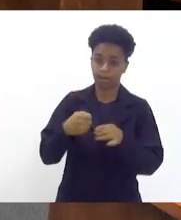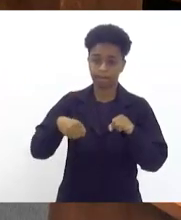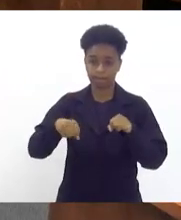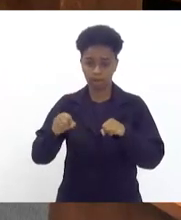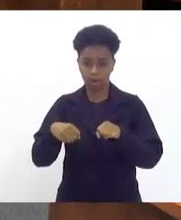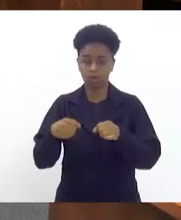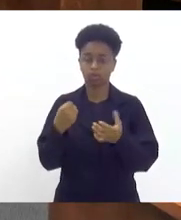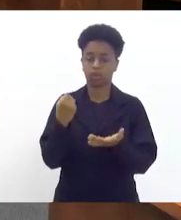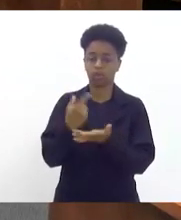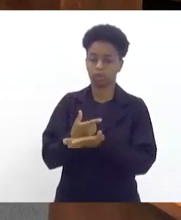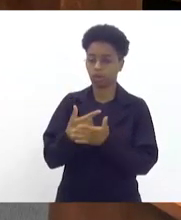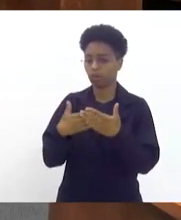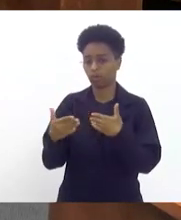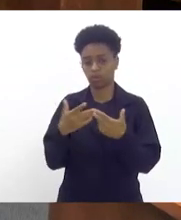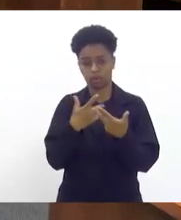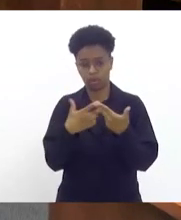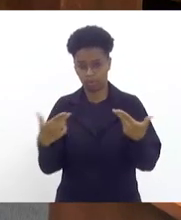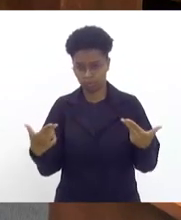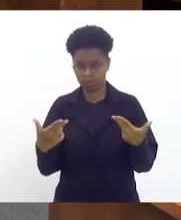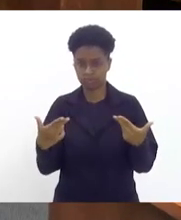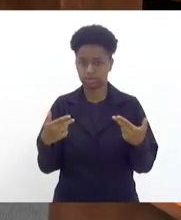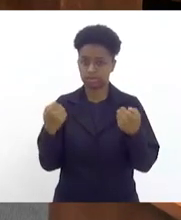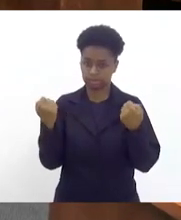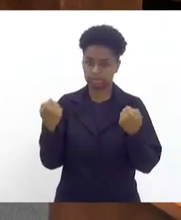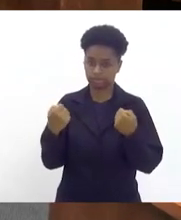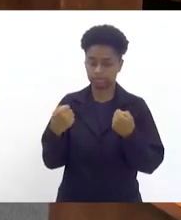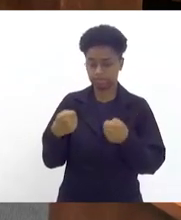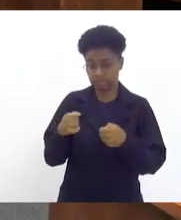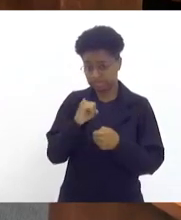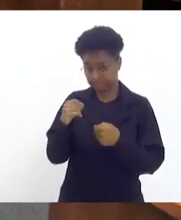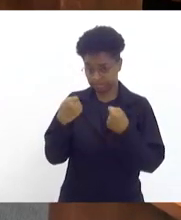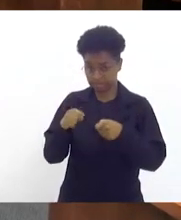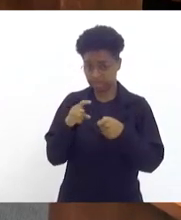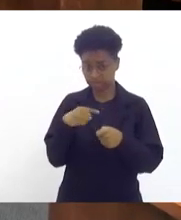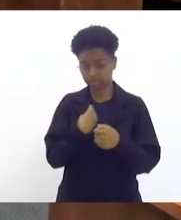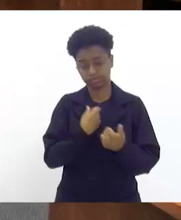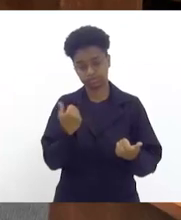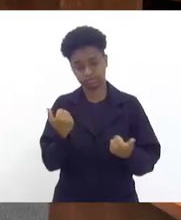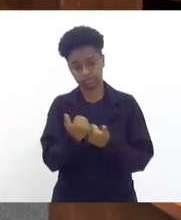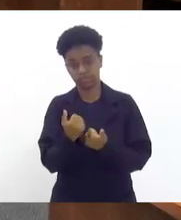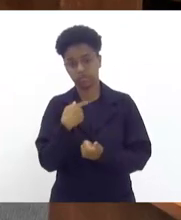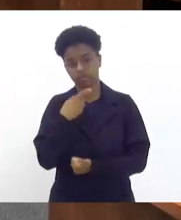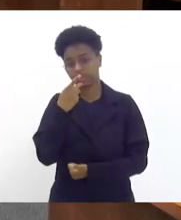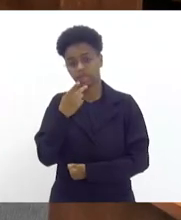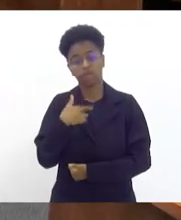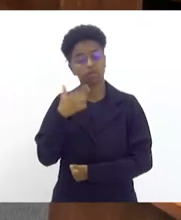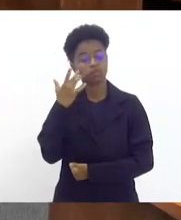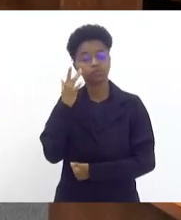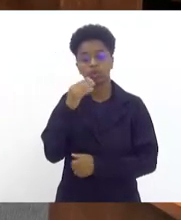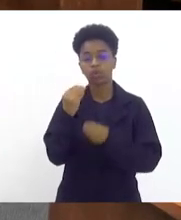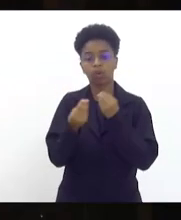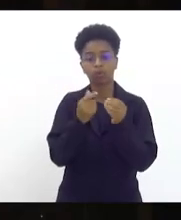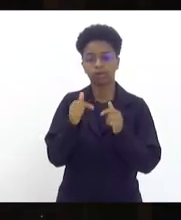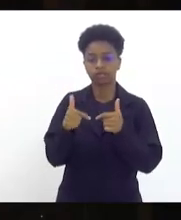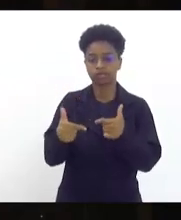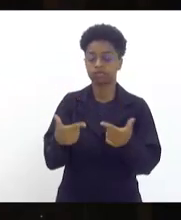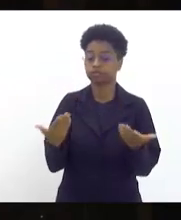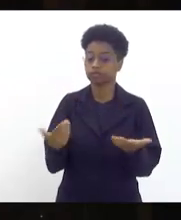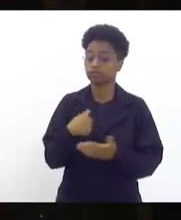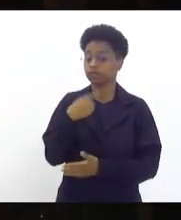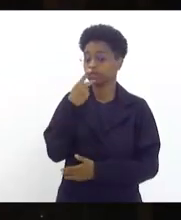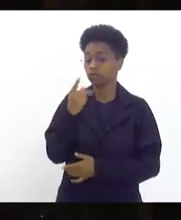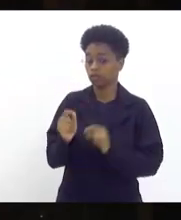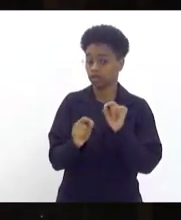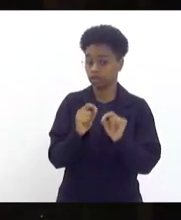qualquer coisa no bairro para o circular nós vamos estar o apoio aí eu falei eu não sei como fazer então o que que eu falei para ele